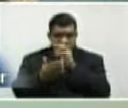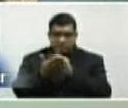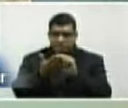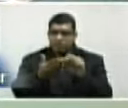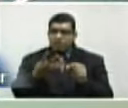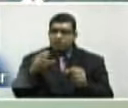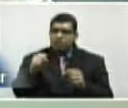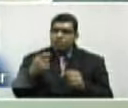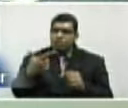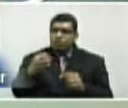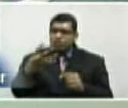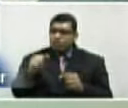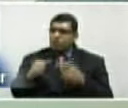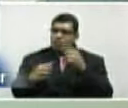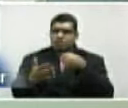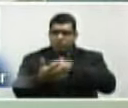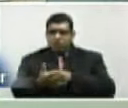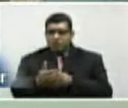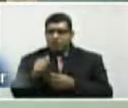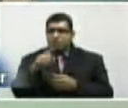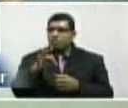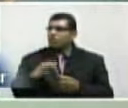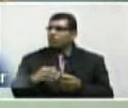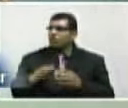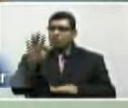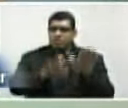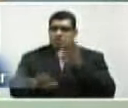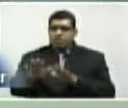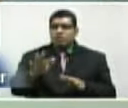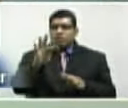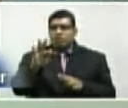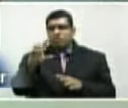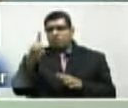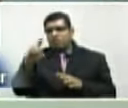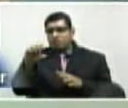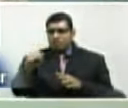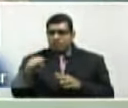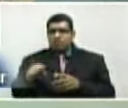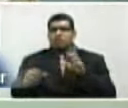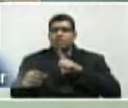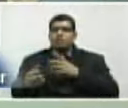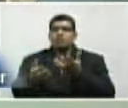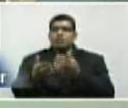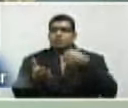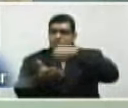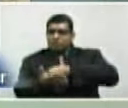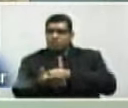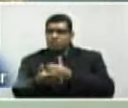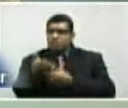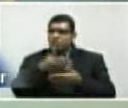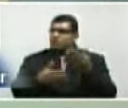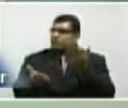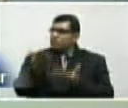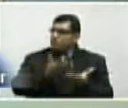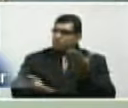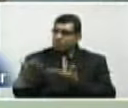e 42, que obriga a FEAM a publicar balanço do FMPS, que obriga a auditoria desses